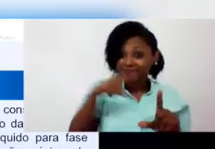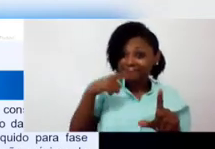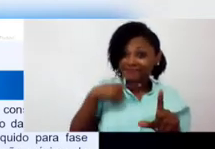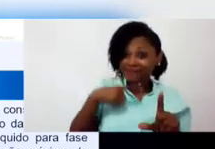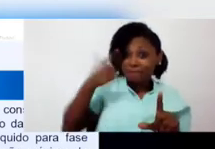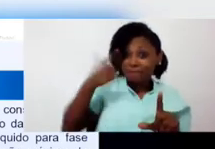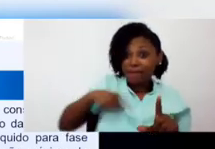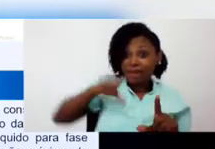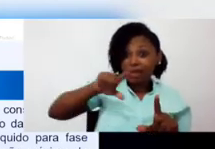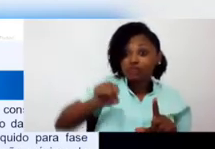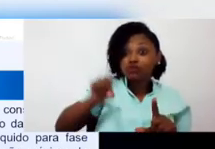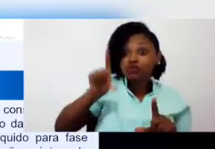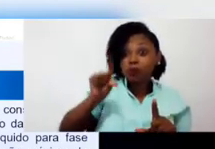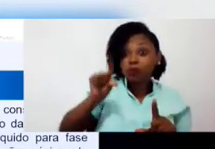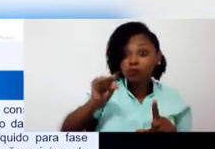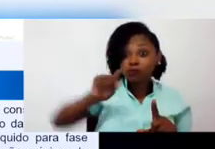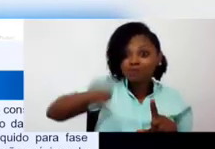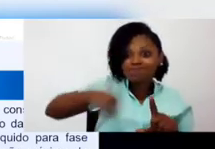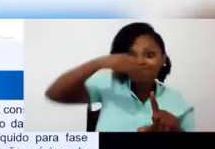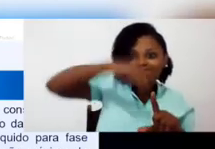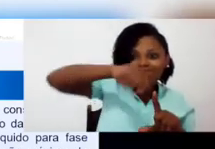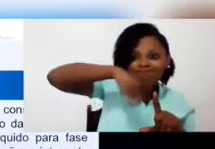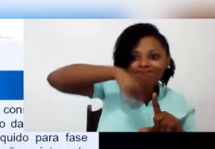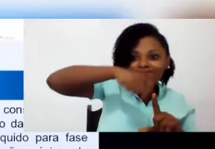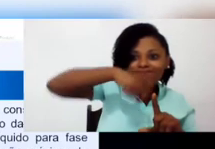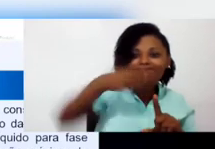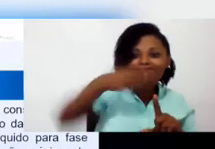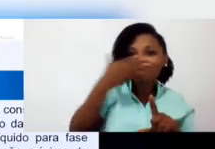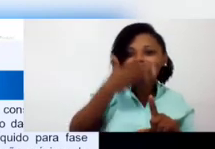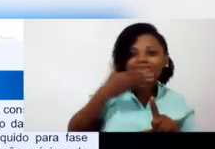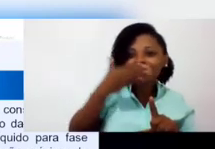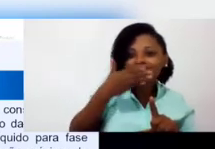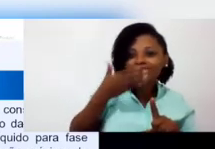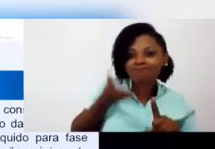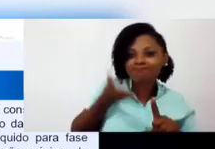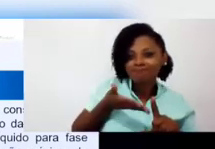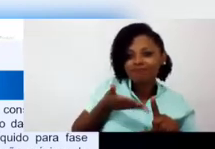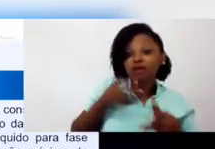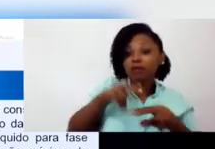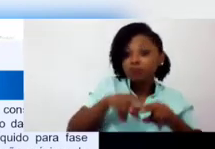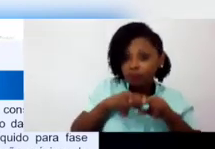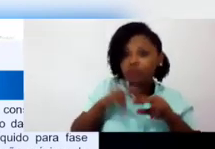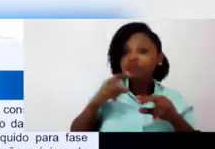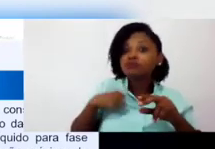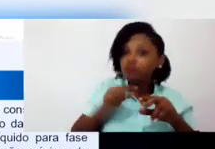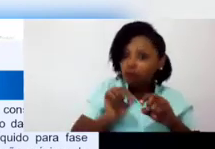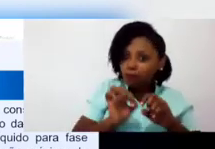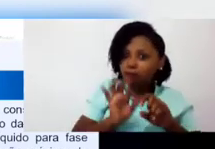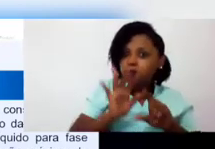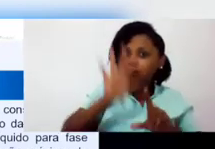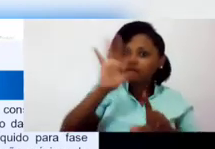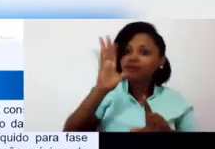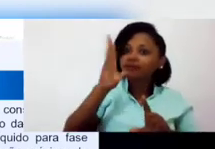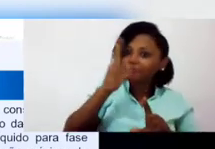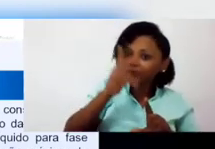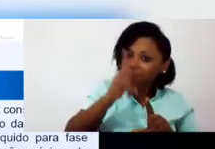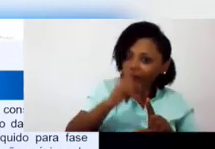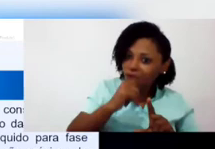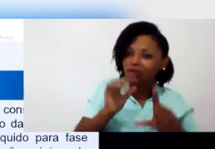que o vapor d'água aqui é bem menor do que comparado com o vapor d'água da água pura. Aqui seria água